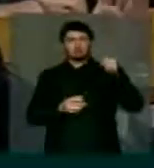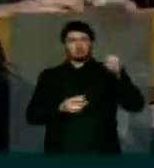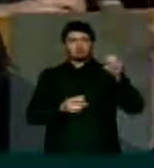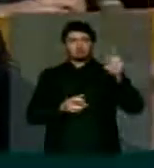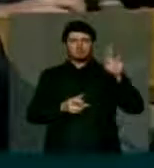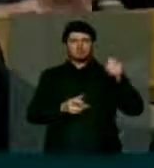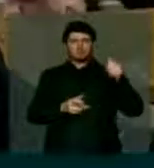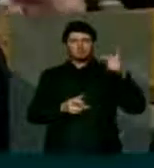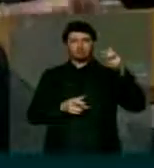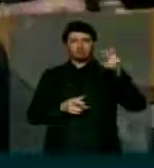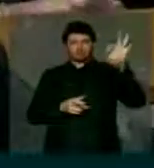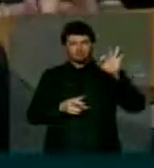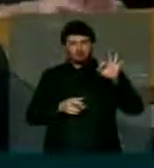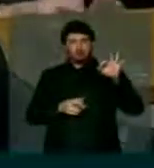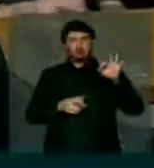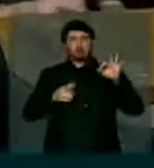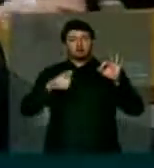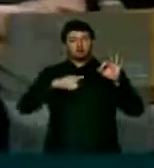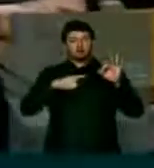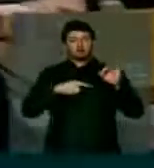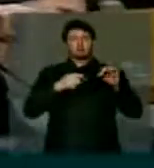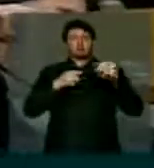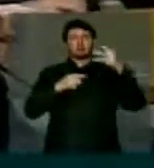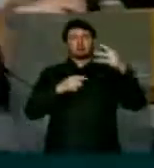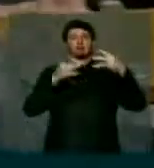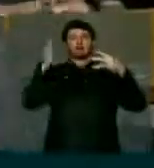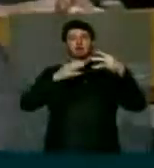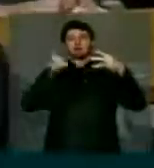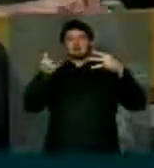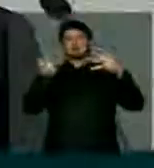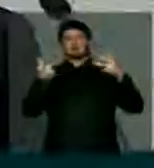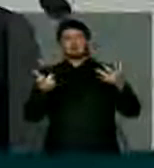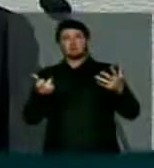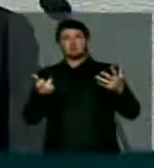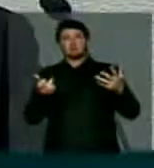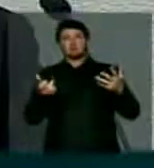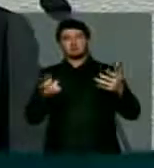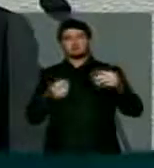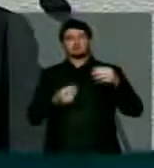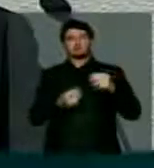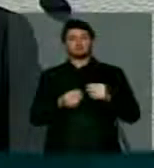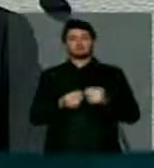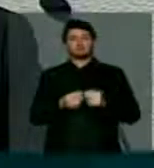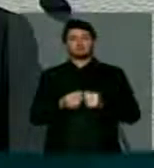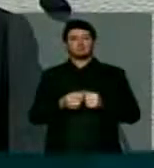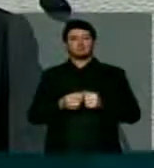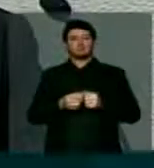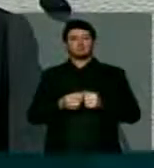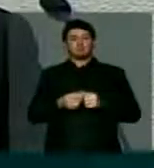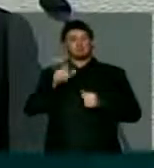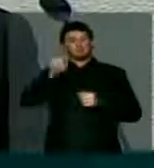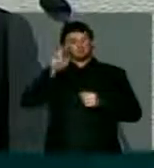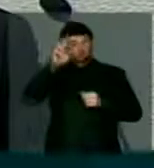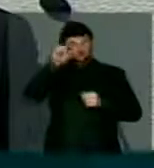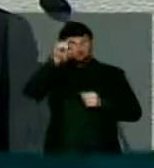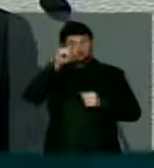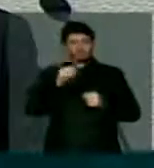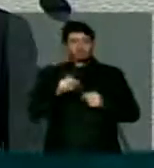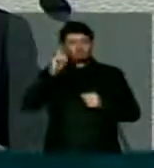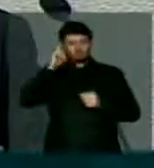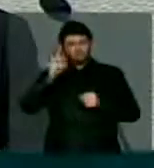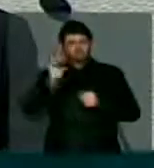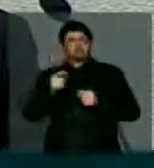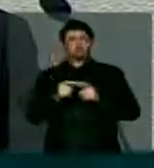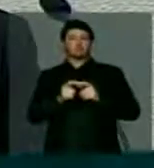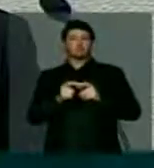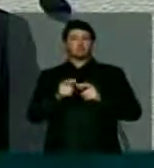com 25%, continuaria com 3 dos 6 membros. E mais, indicando o CEO. que é quem comandava e